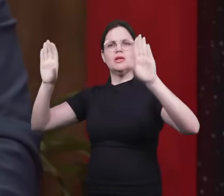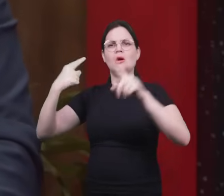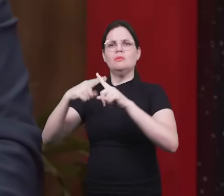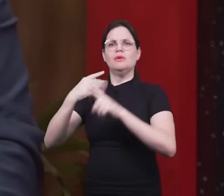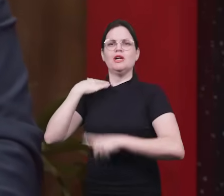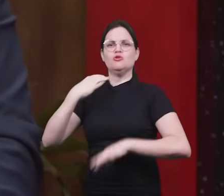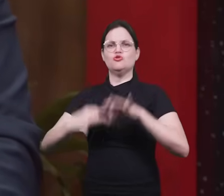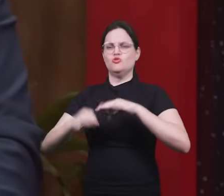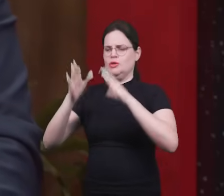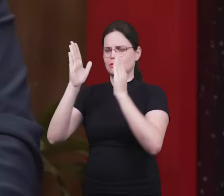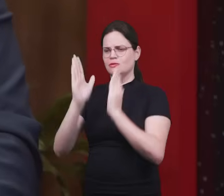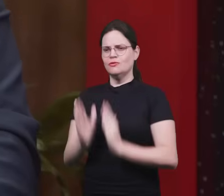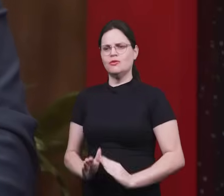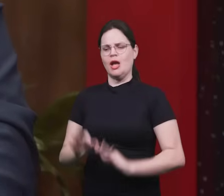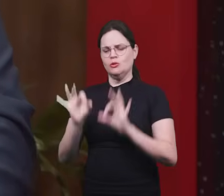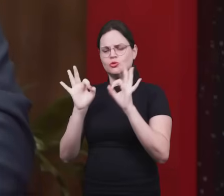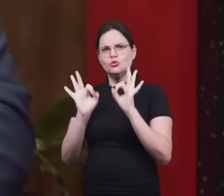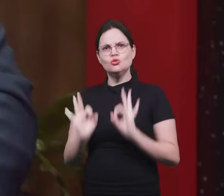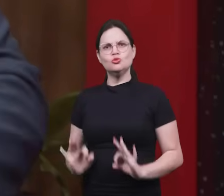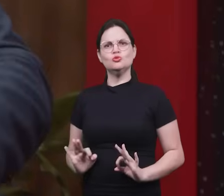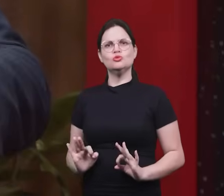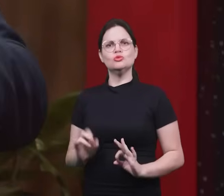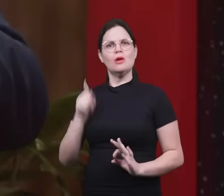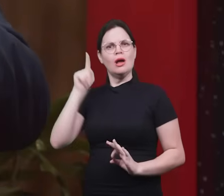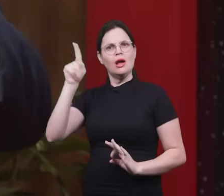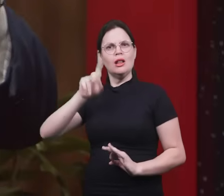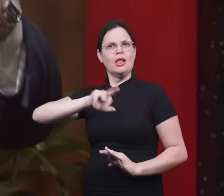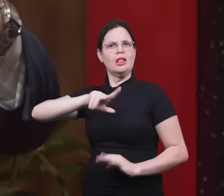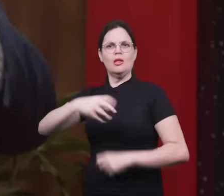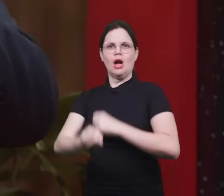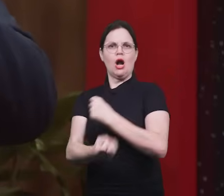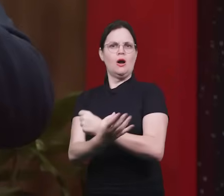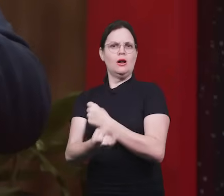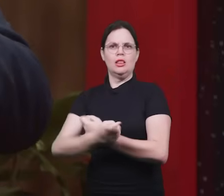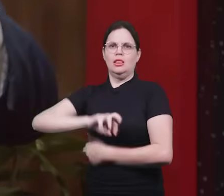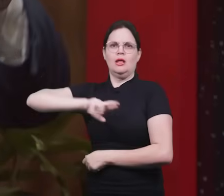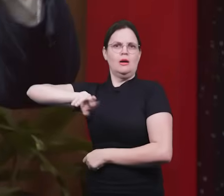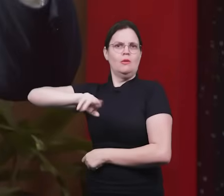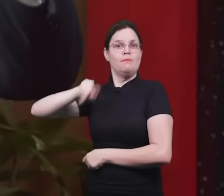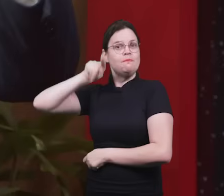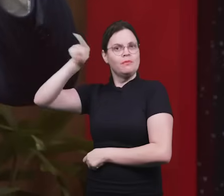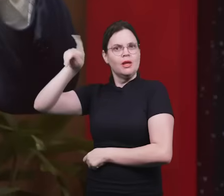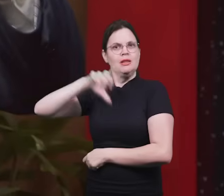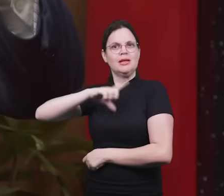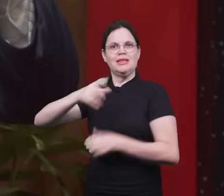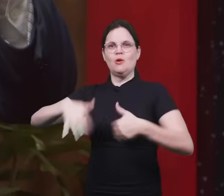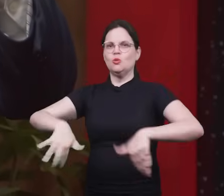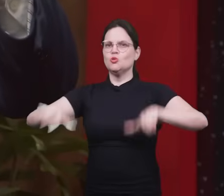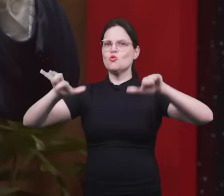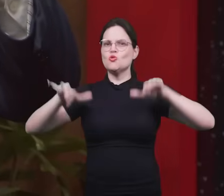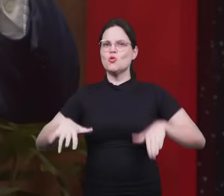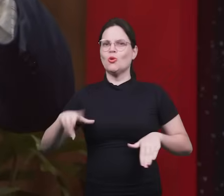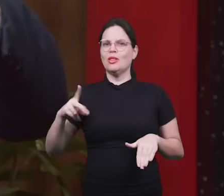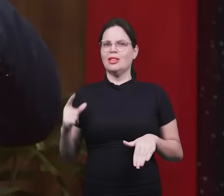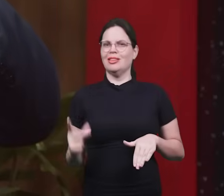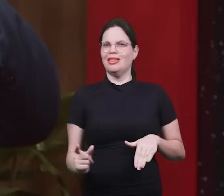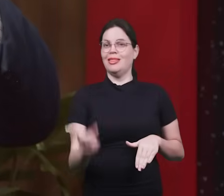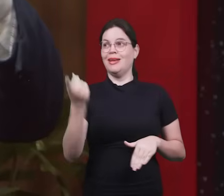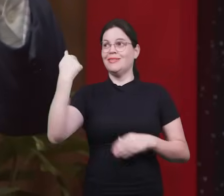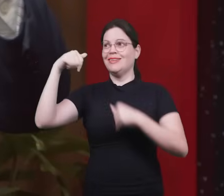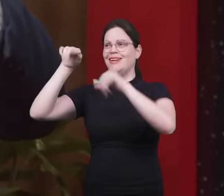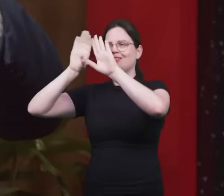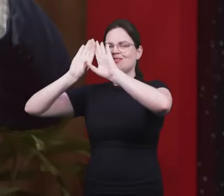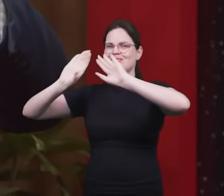juiz. Glória a Deus. Por aquele que Glória a não Deus. se corrompeu, por aquele que não cede. Vejam, por aquele que tem o trono. Ou